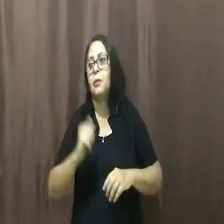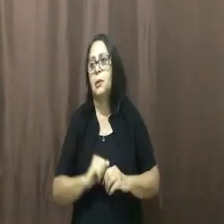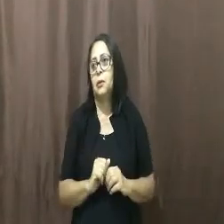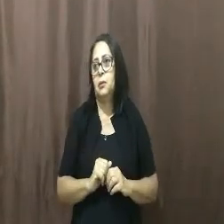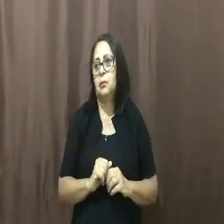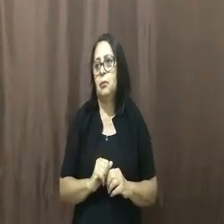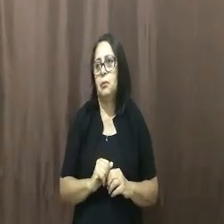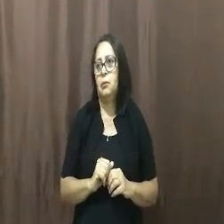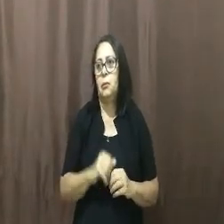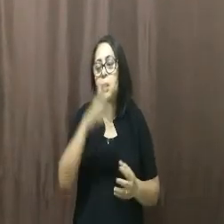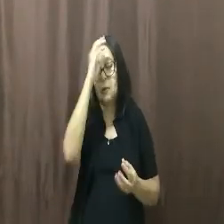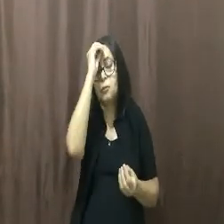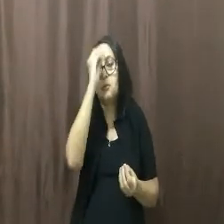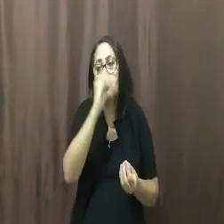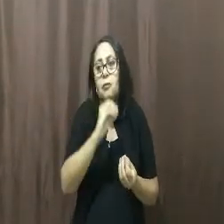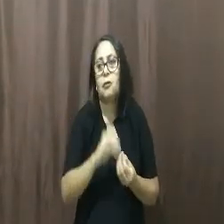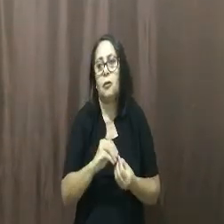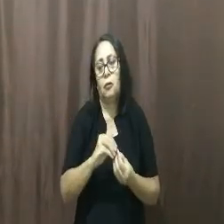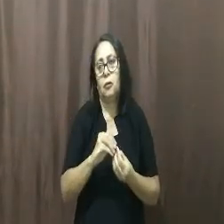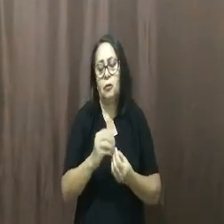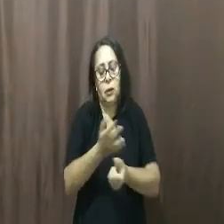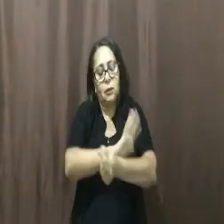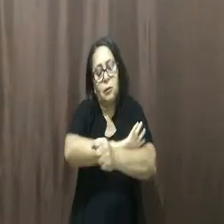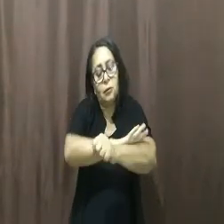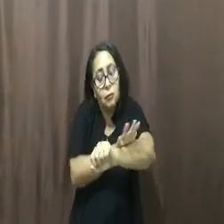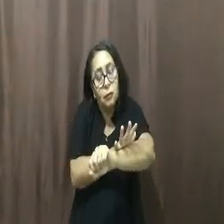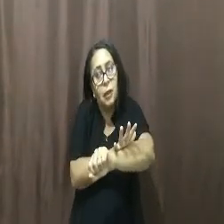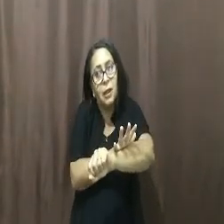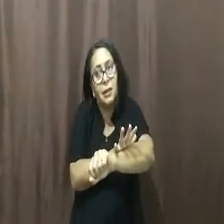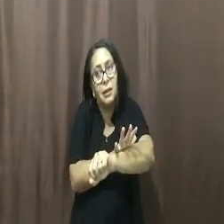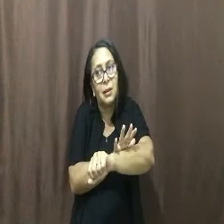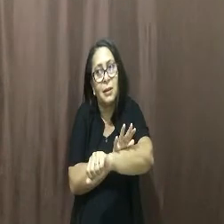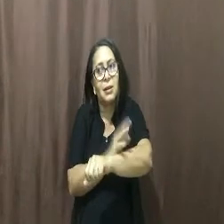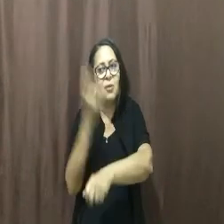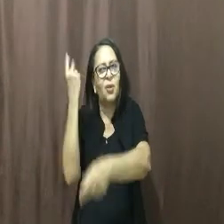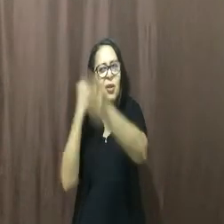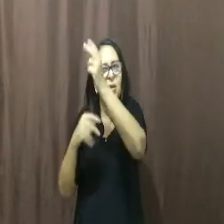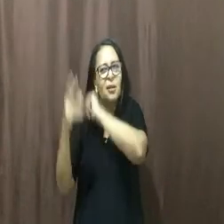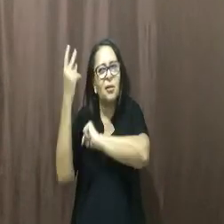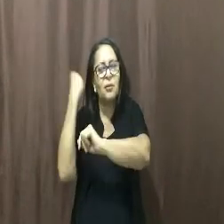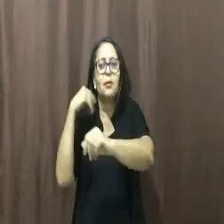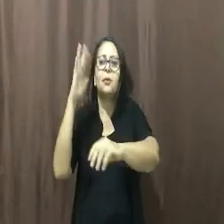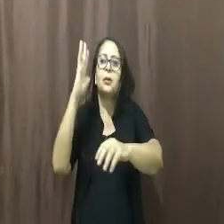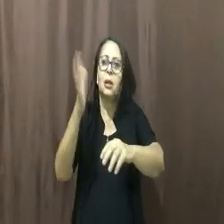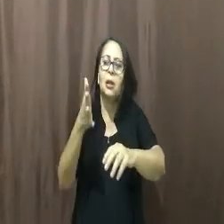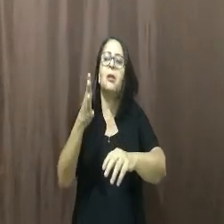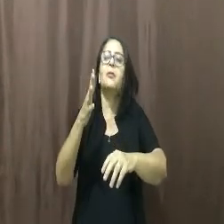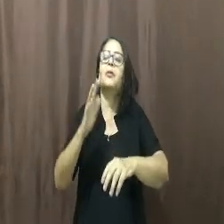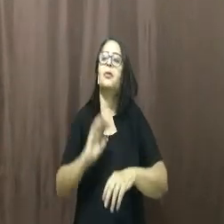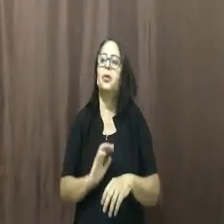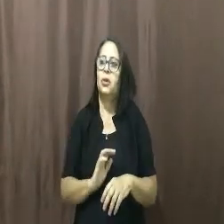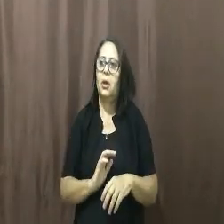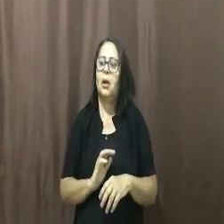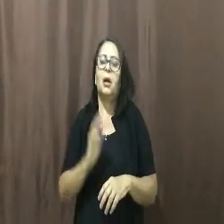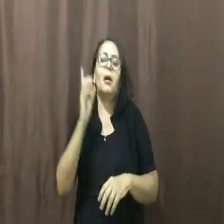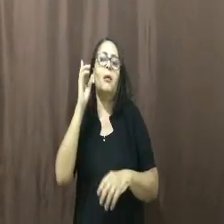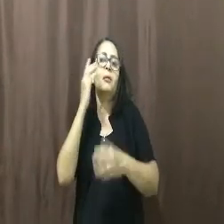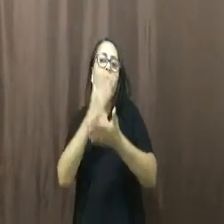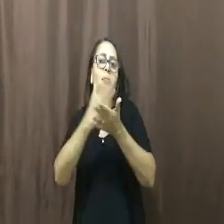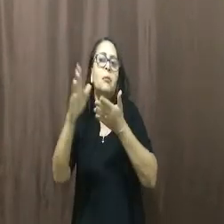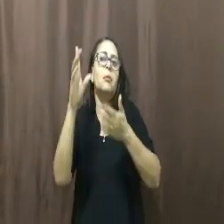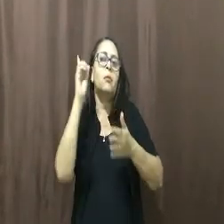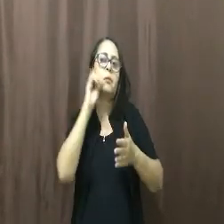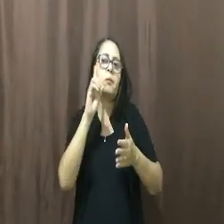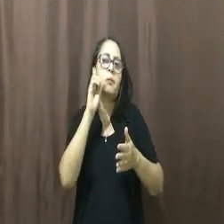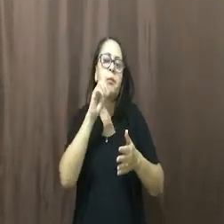agir daquela forma. Então, o racismo já vem desde antes, desde a formação, desde lá